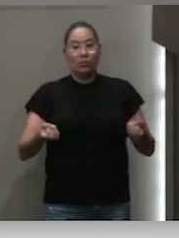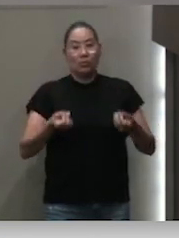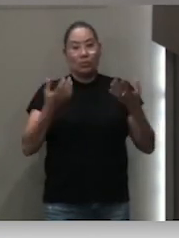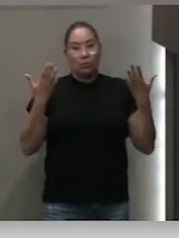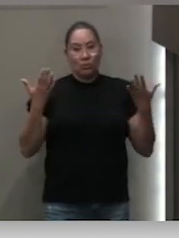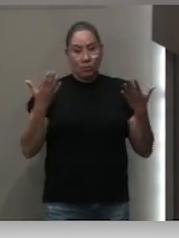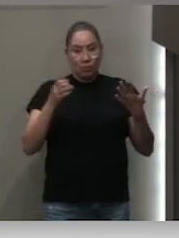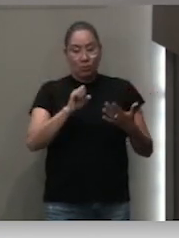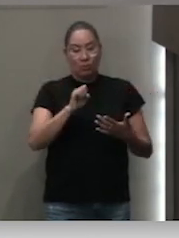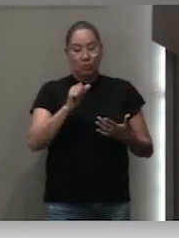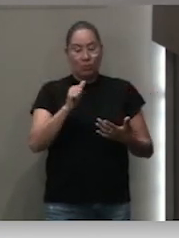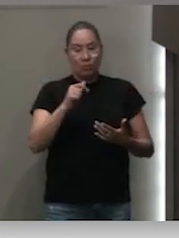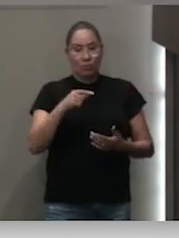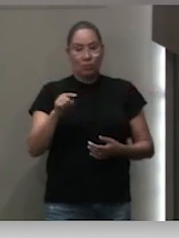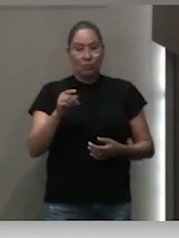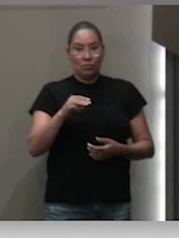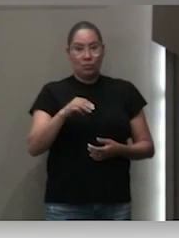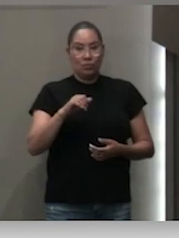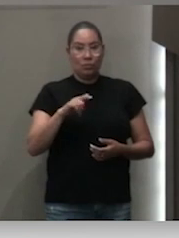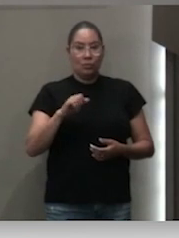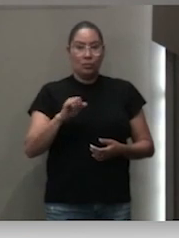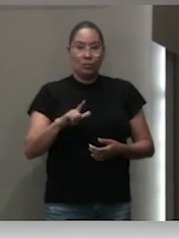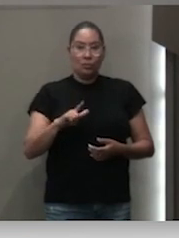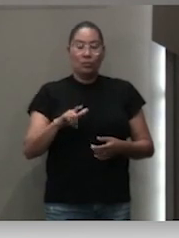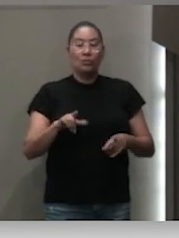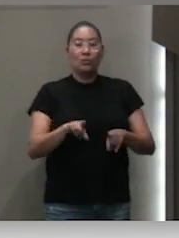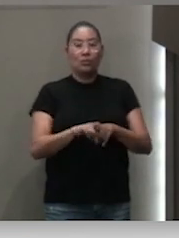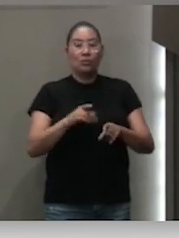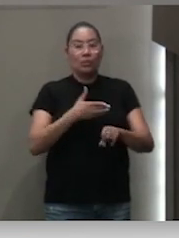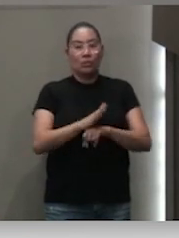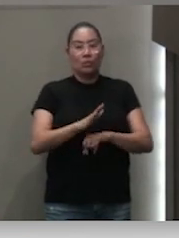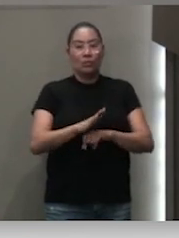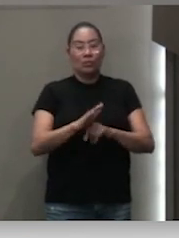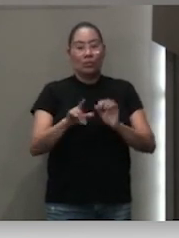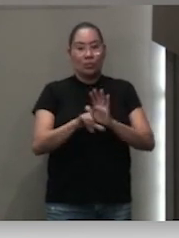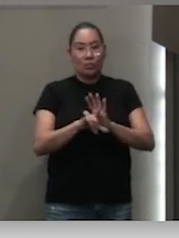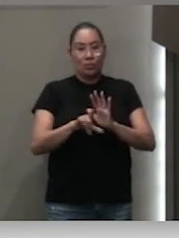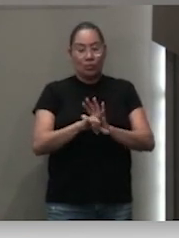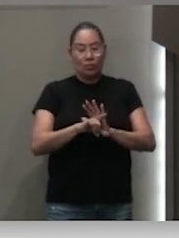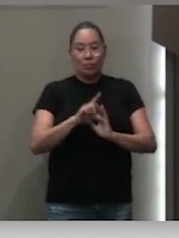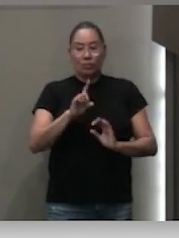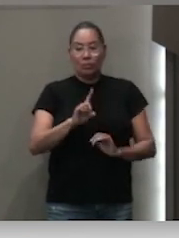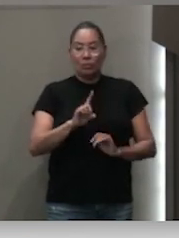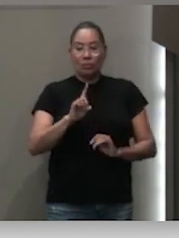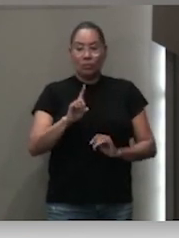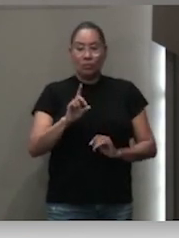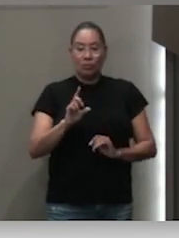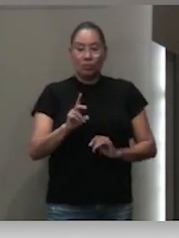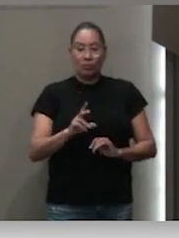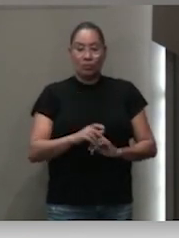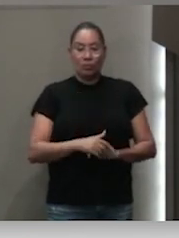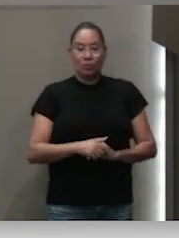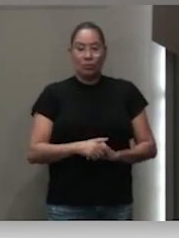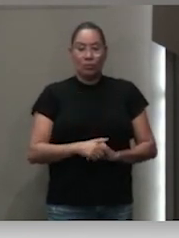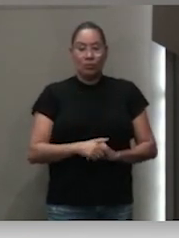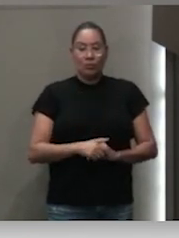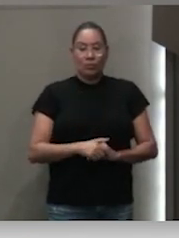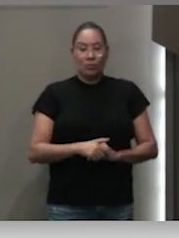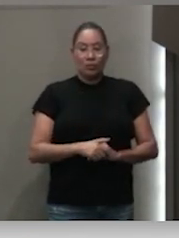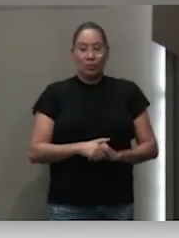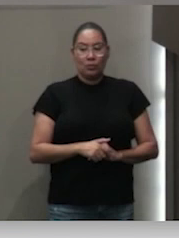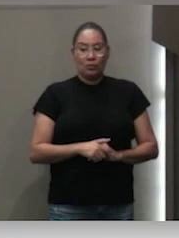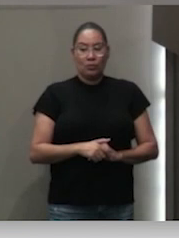ainda aprovamos a lei 112/2022 que h a